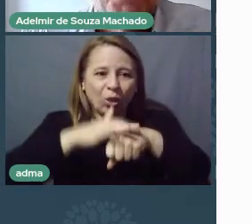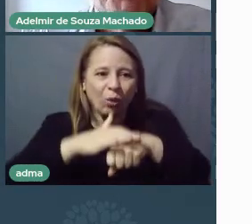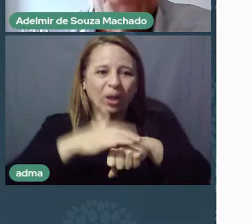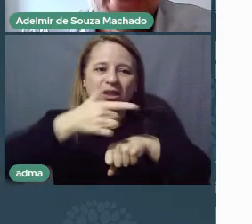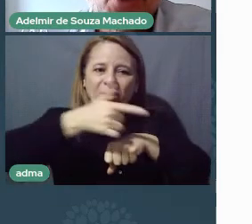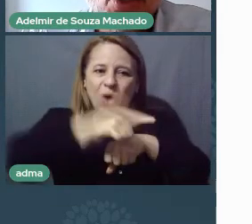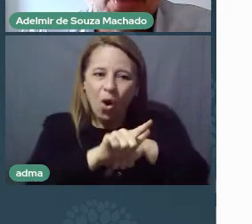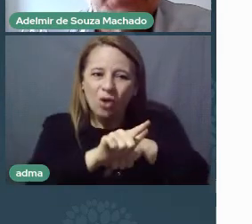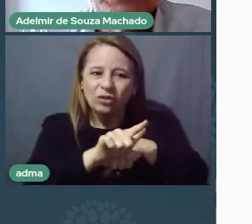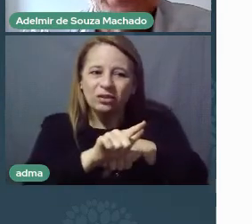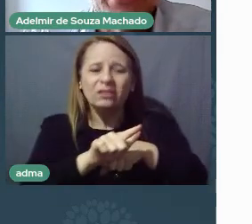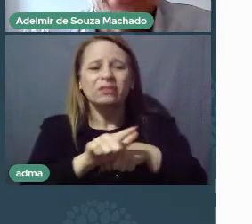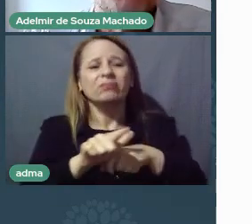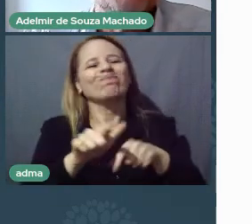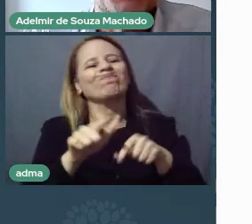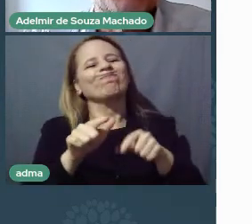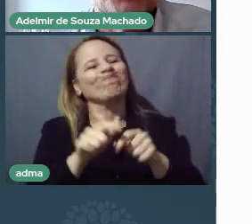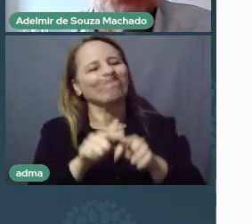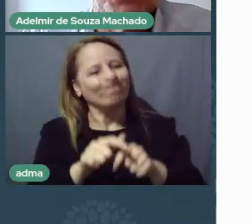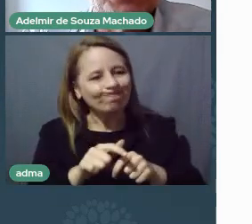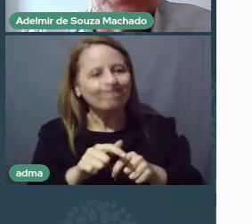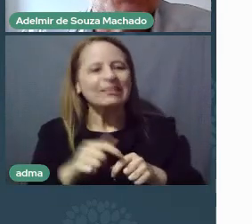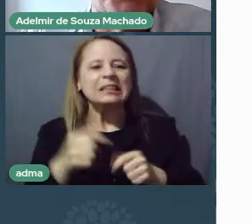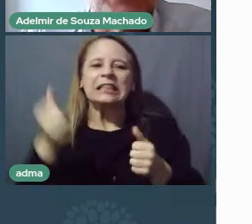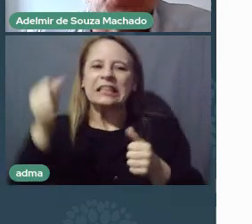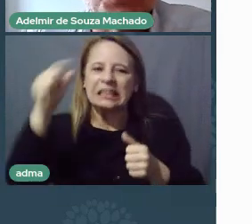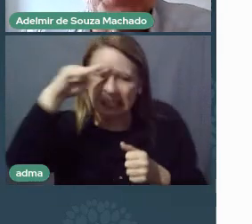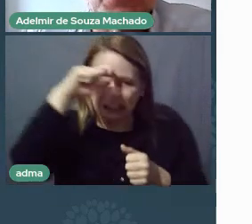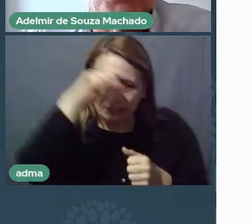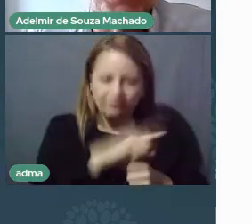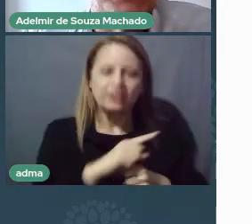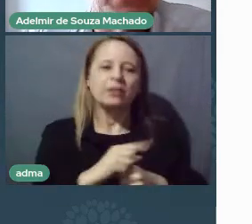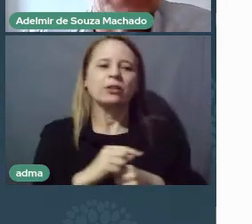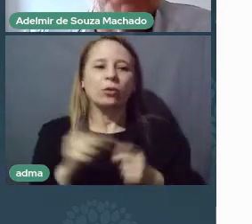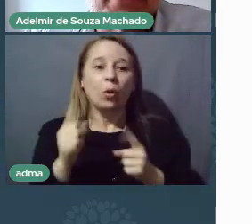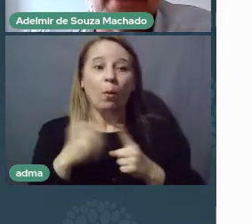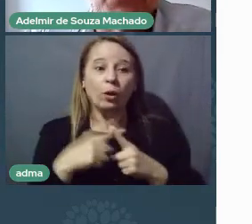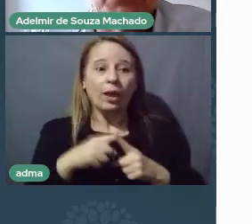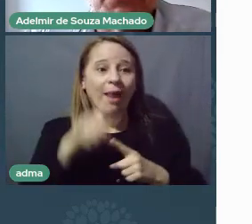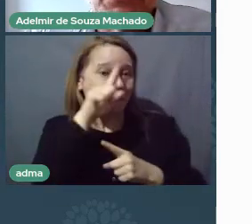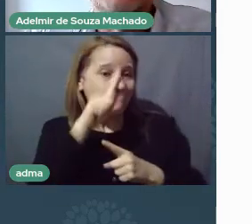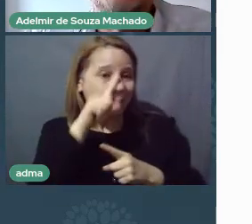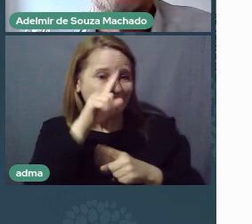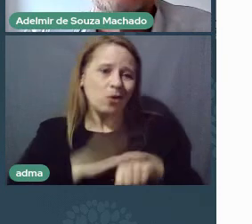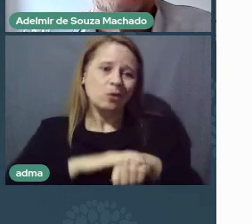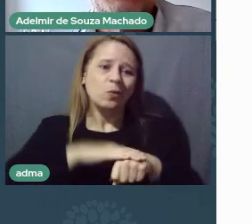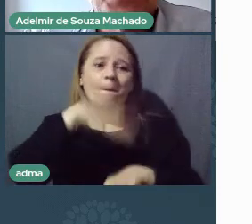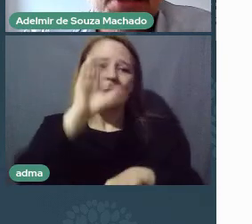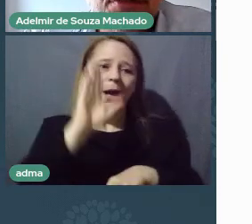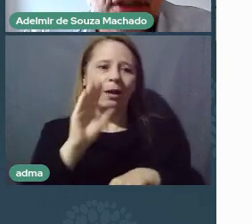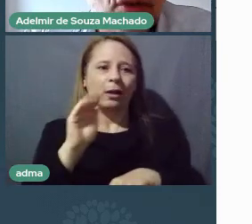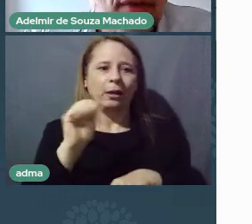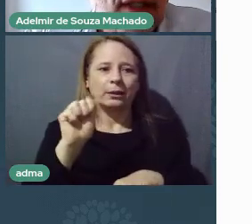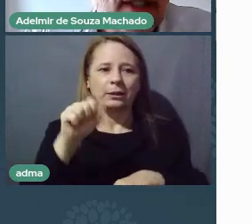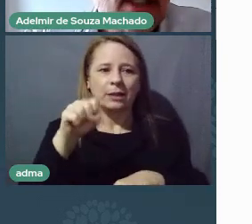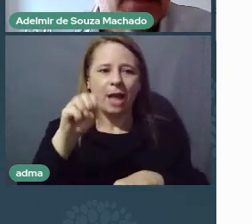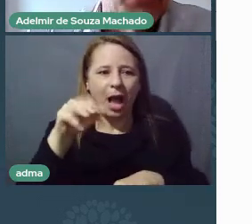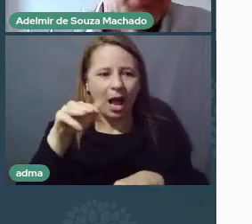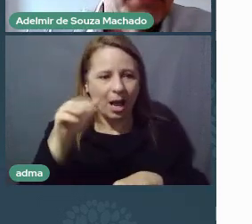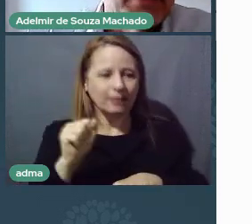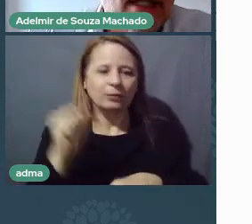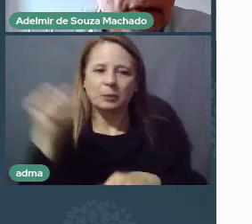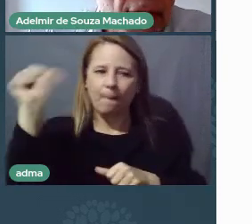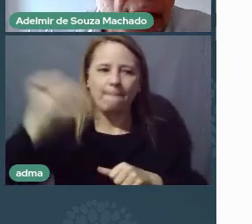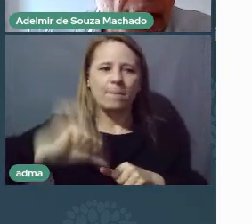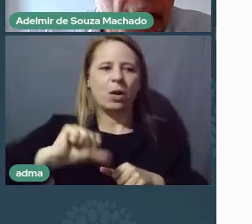tem, maior será os fatores, esses são fatores de risco para a exacerbação, né, desse indivíduo.